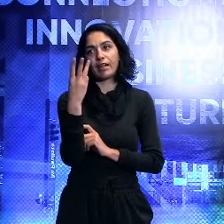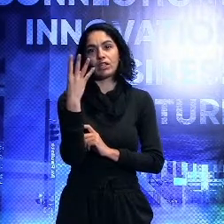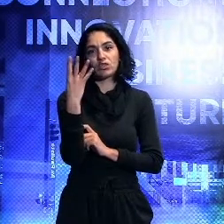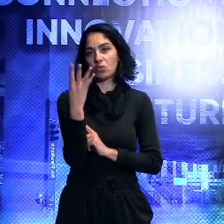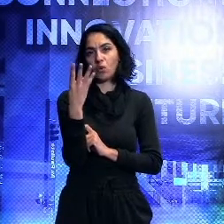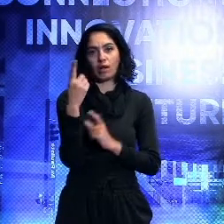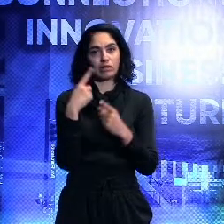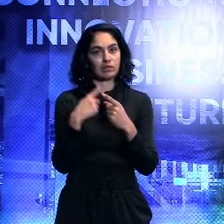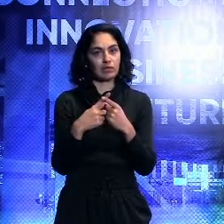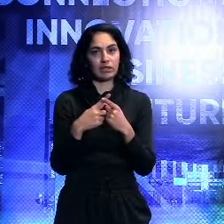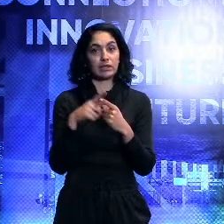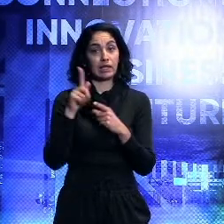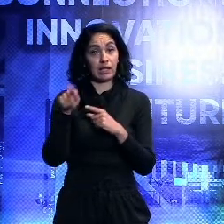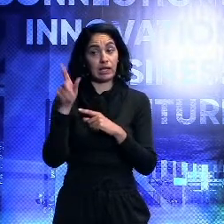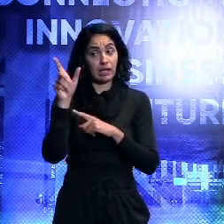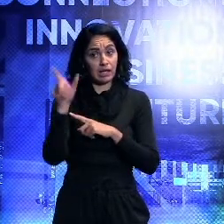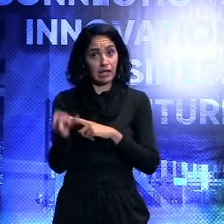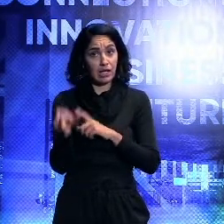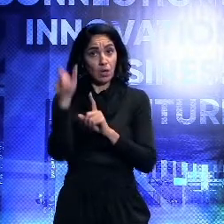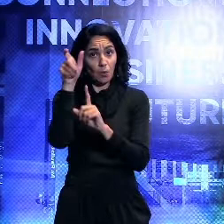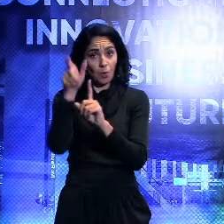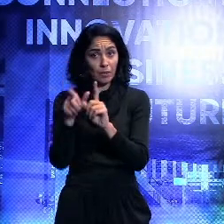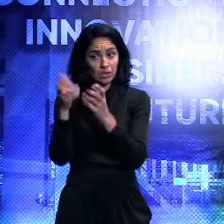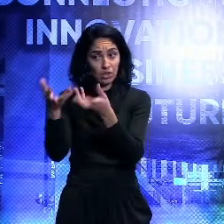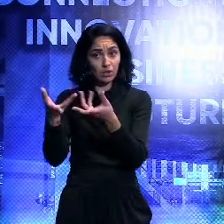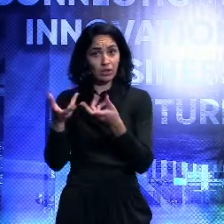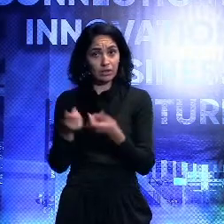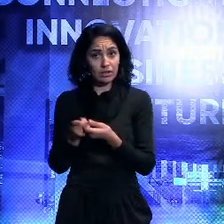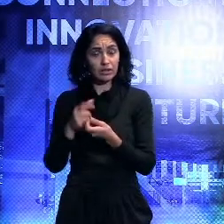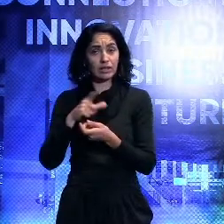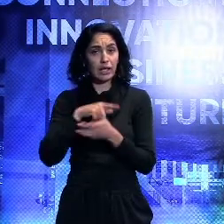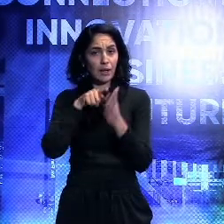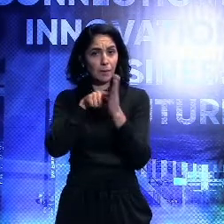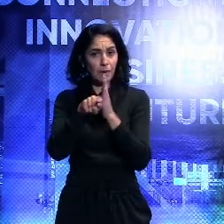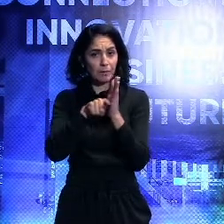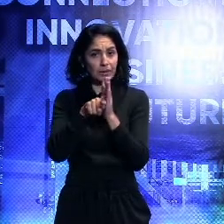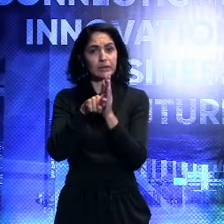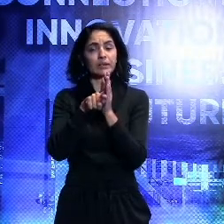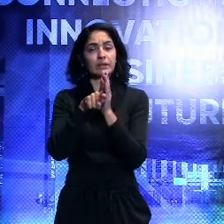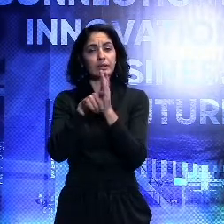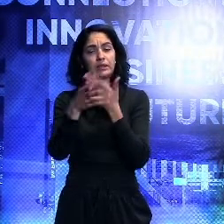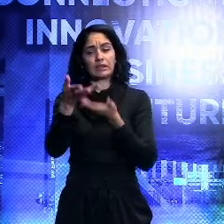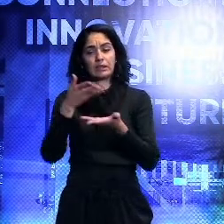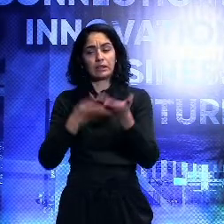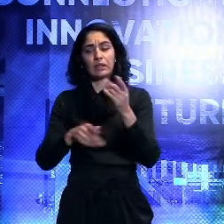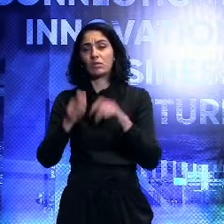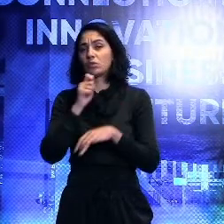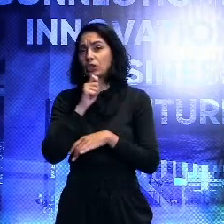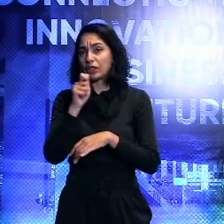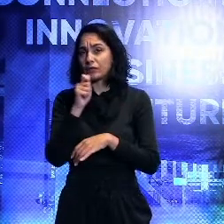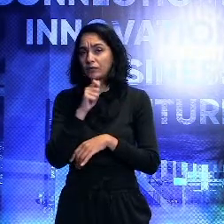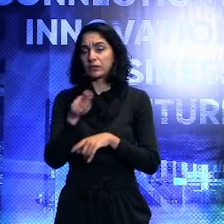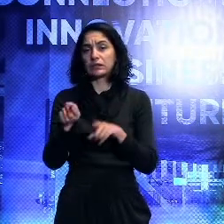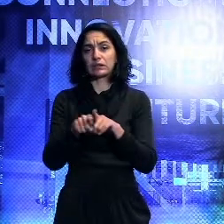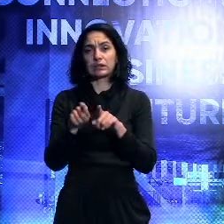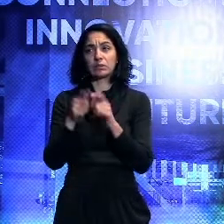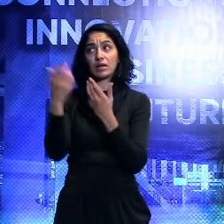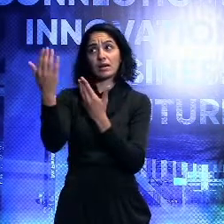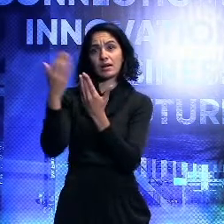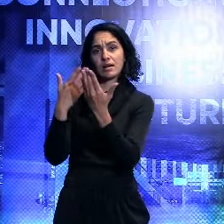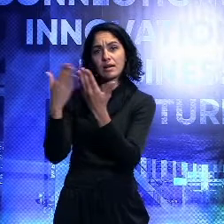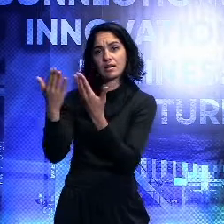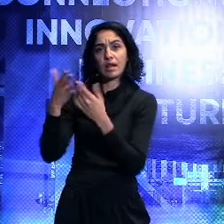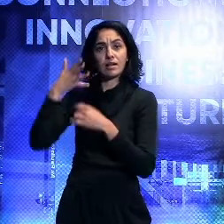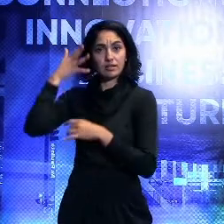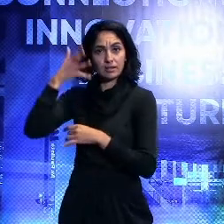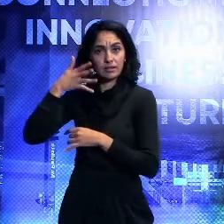Tá? Uma persona qualitativa passa por uma pesquisa de mercado, passa por entrevistas, passa por análise de discurso,